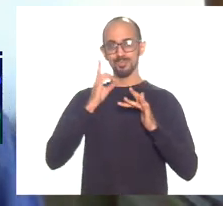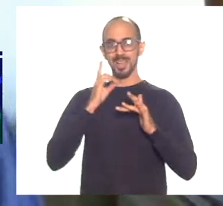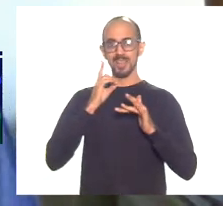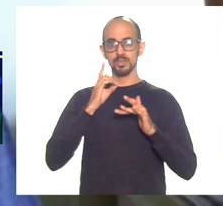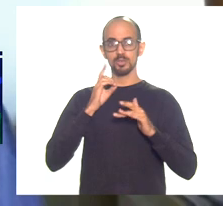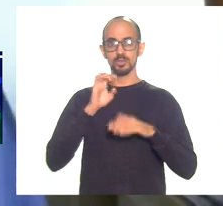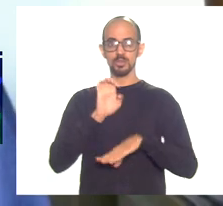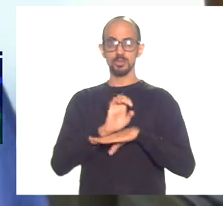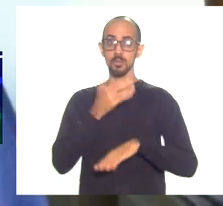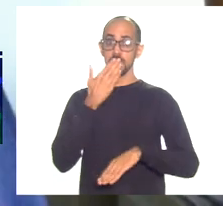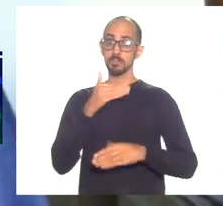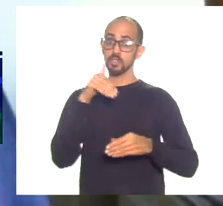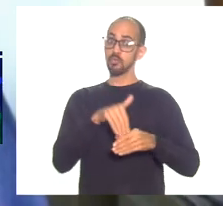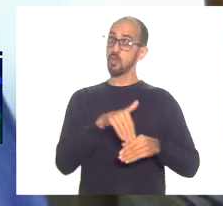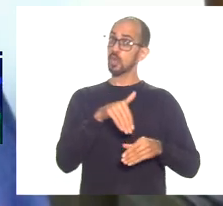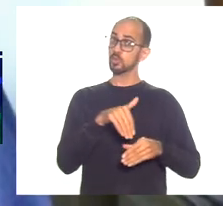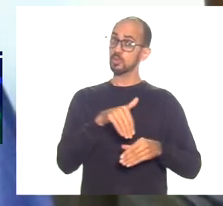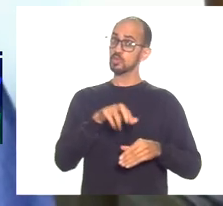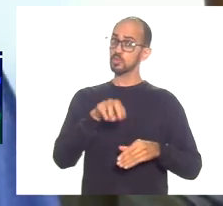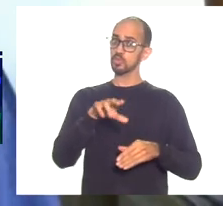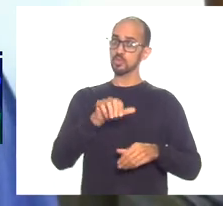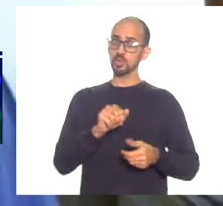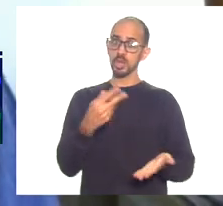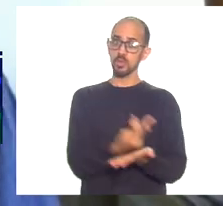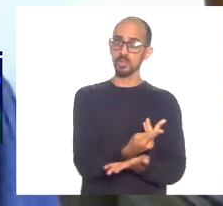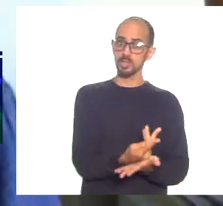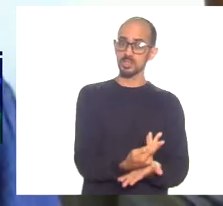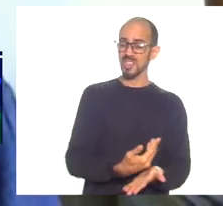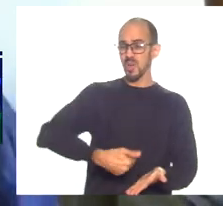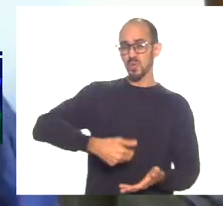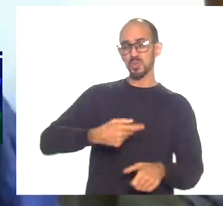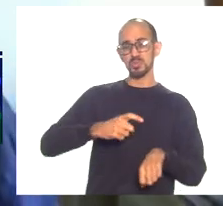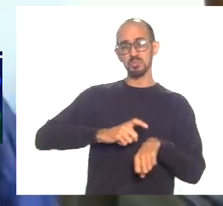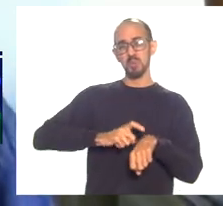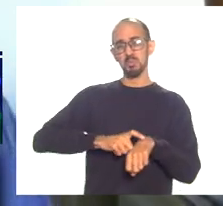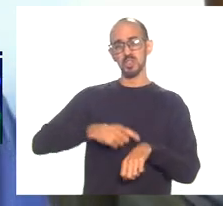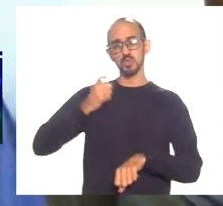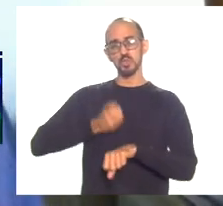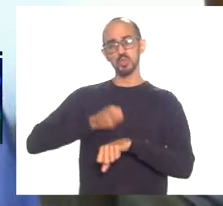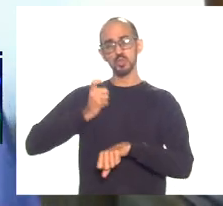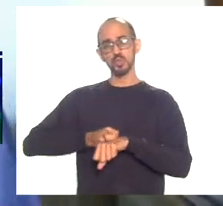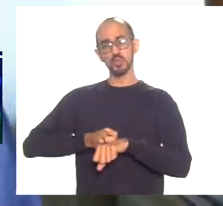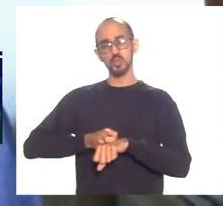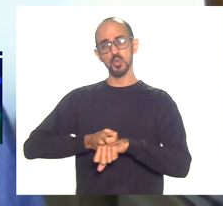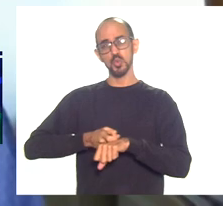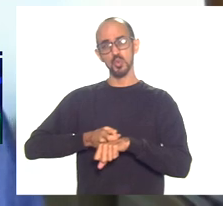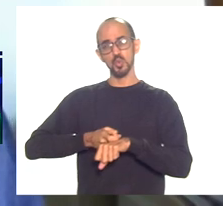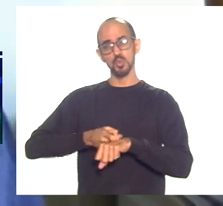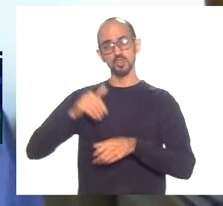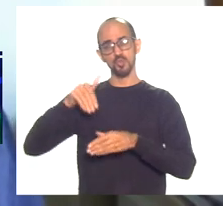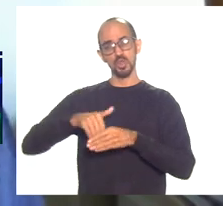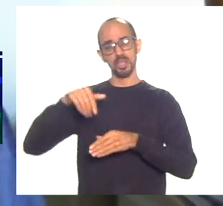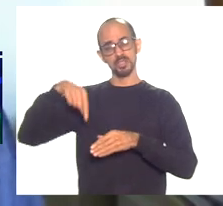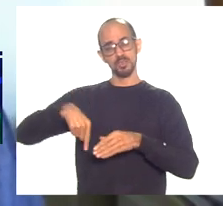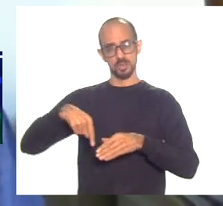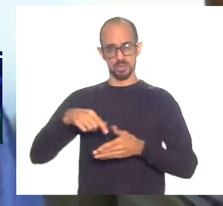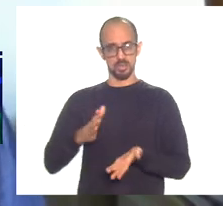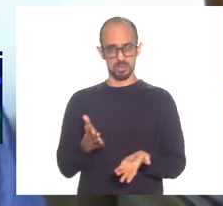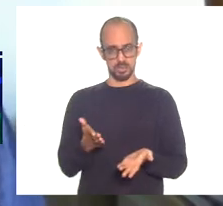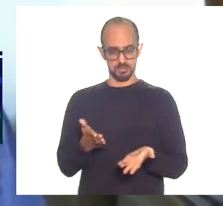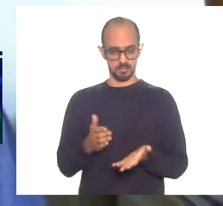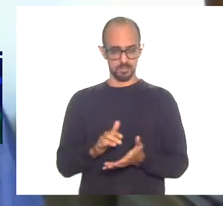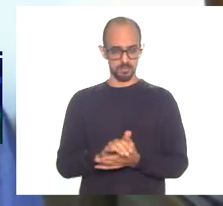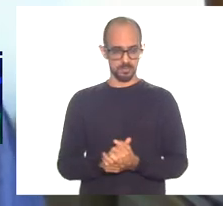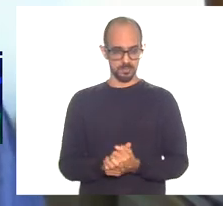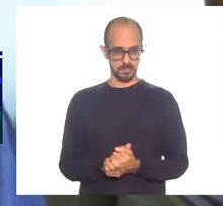voto isso não aconteceu nos que tem um dos mais duros das nossas votações deputada Martha Rocha então